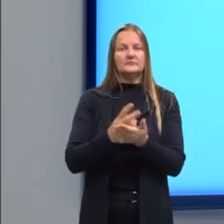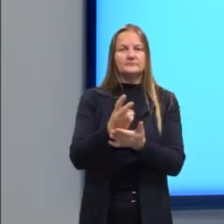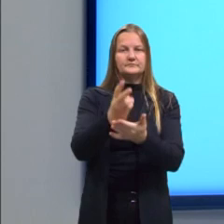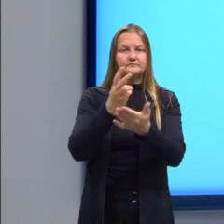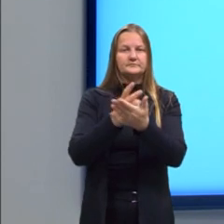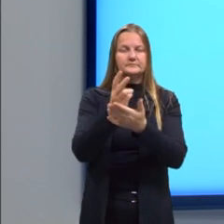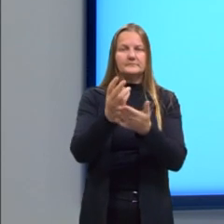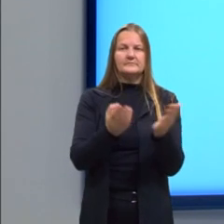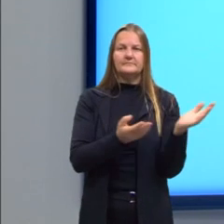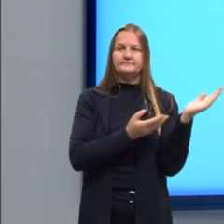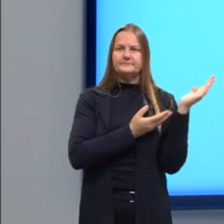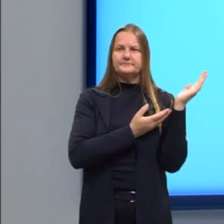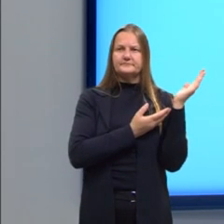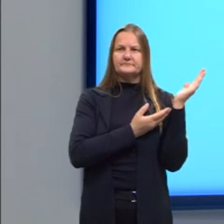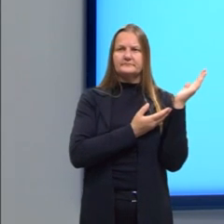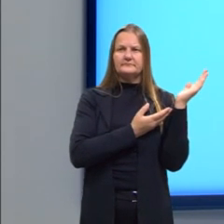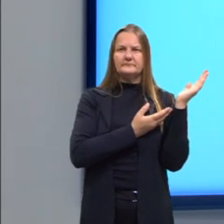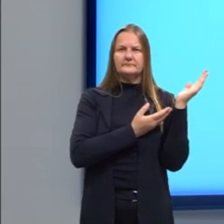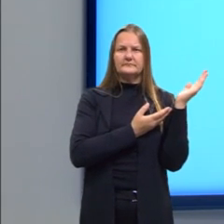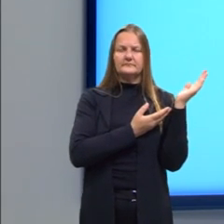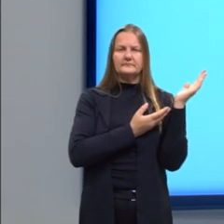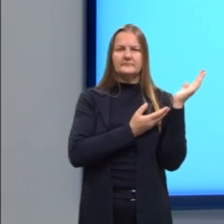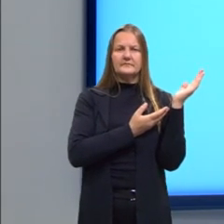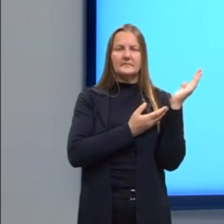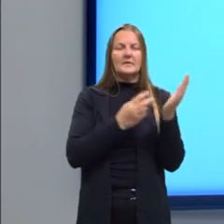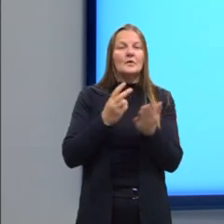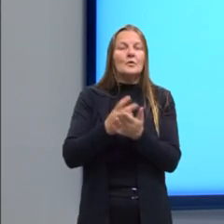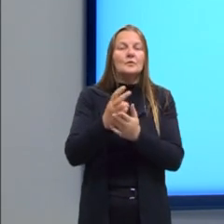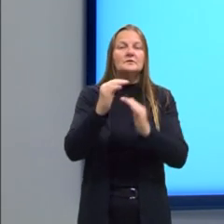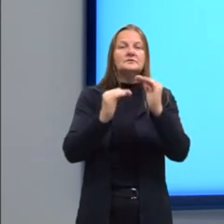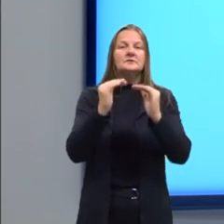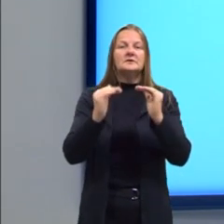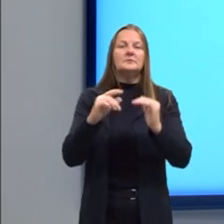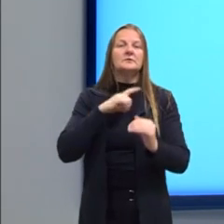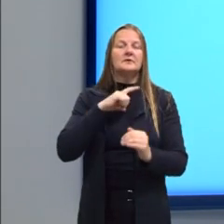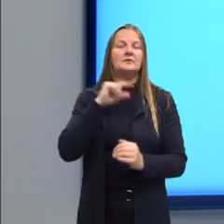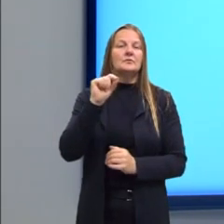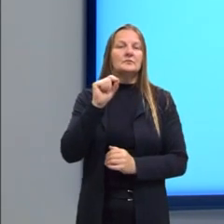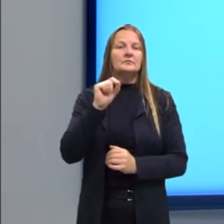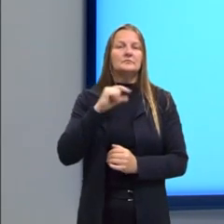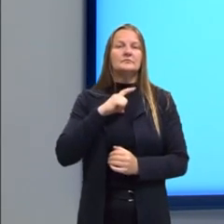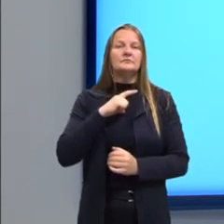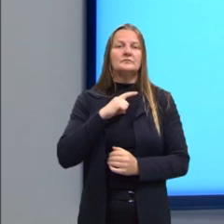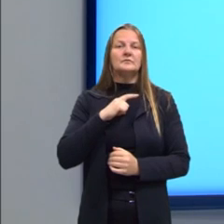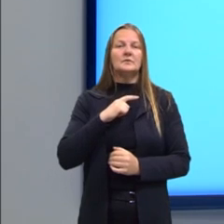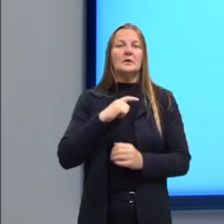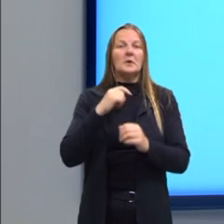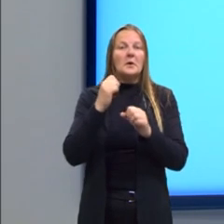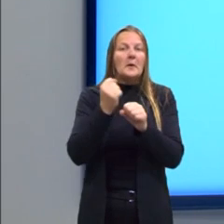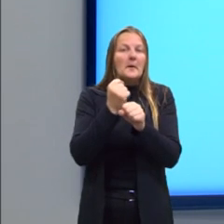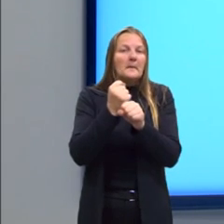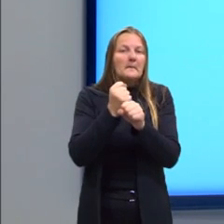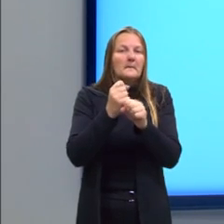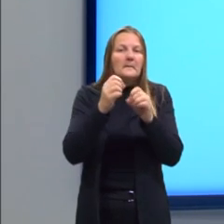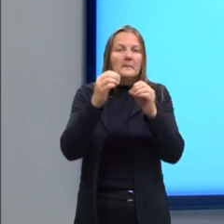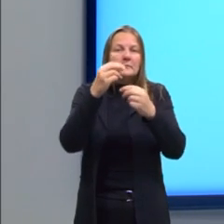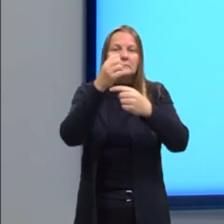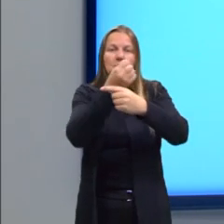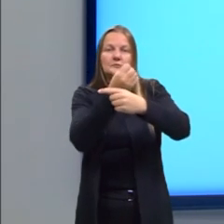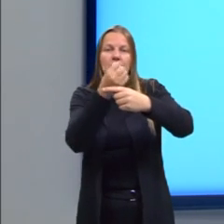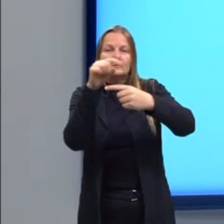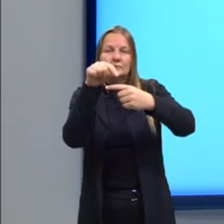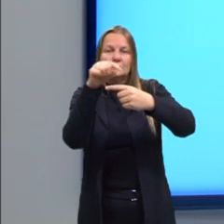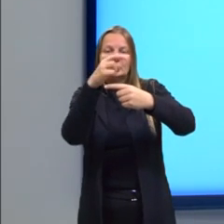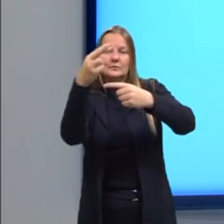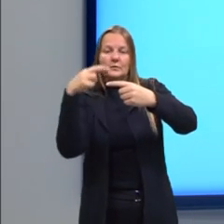constante tá a constante de equilíbrio é calculada pelas pelos valores dos produtos divididos pelos